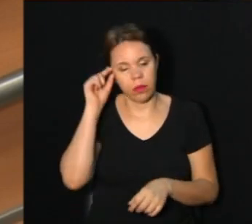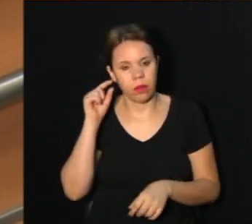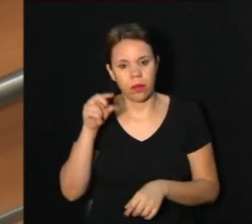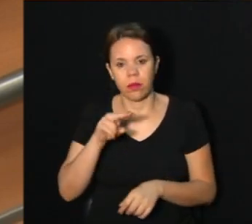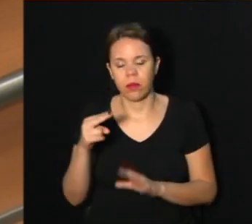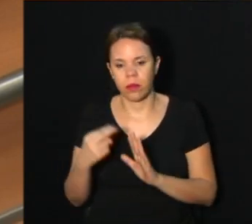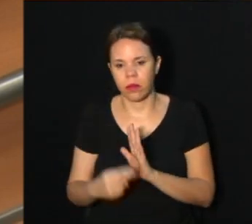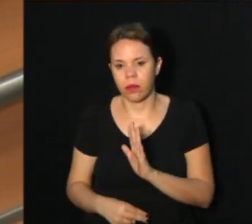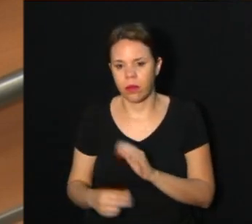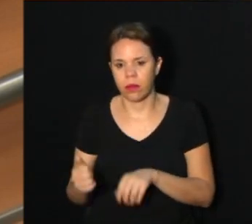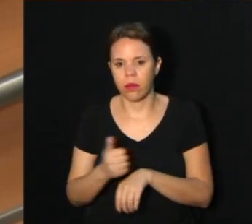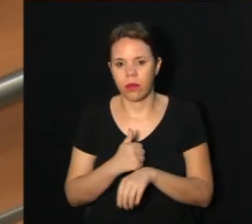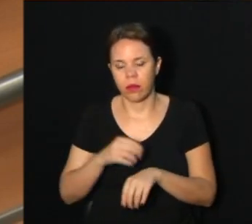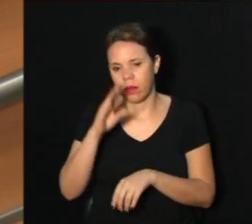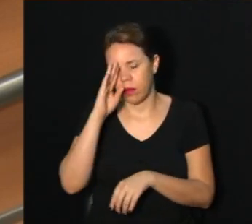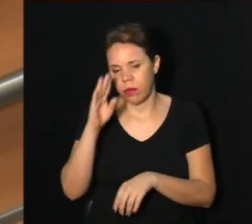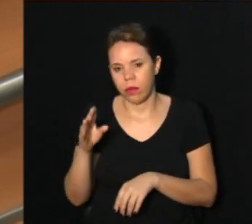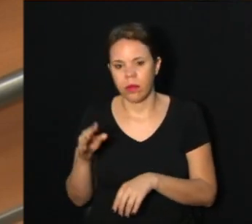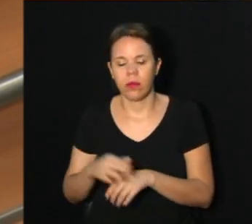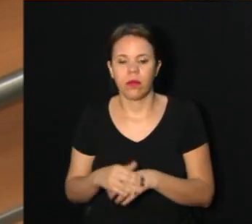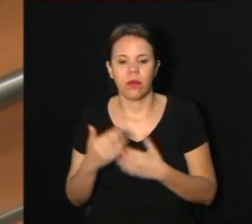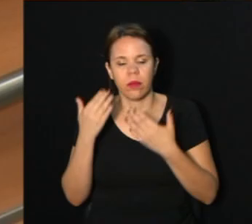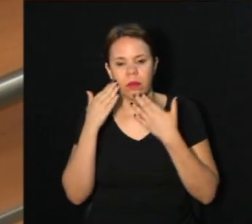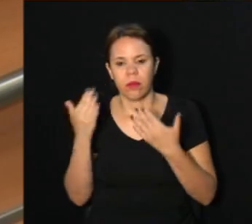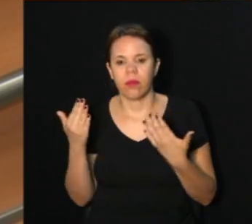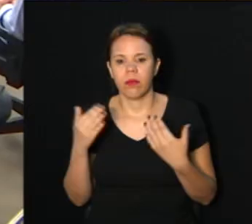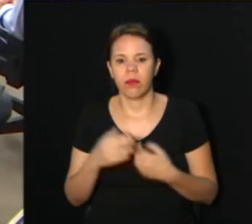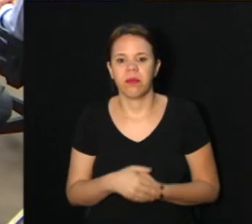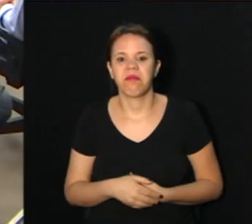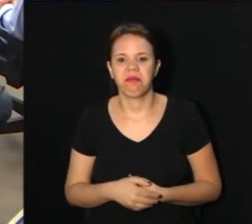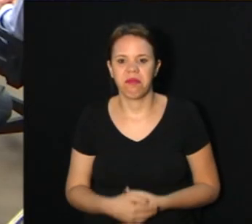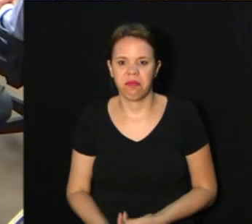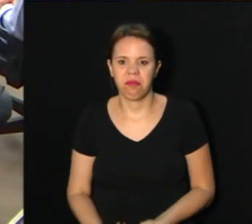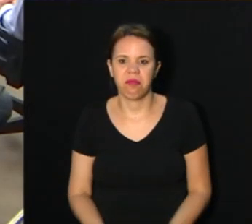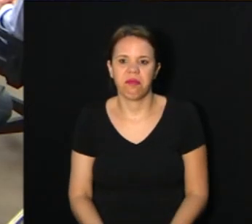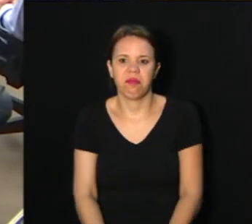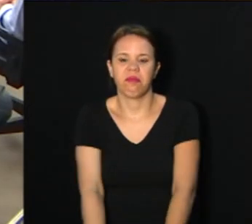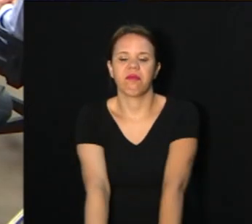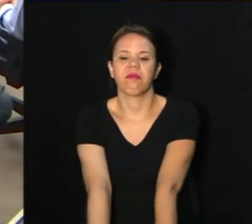cargos principais da Procuradoria. Muito obrigado.